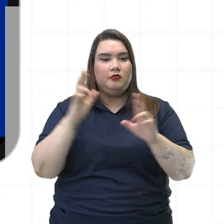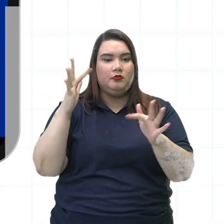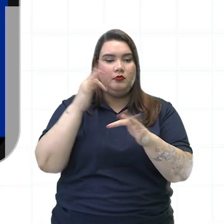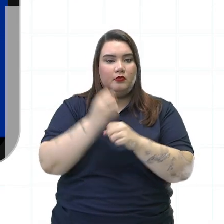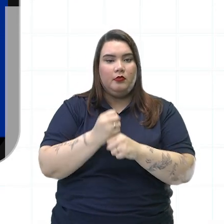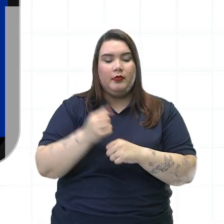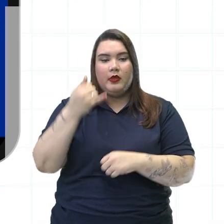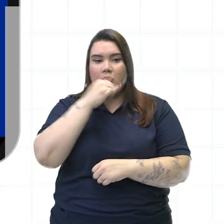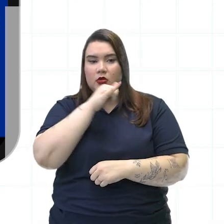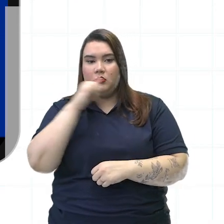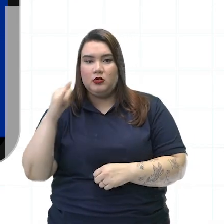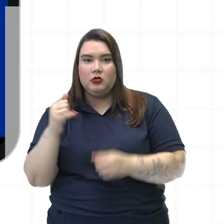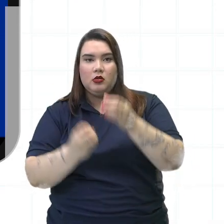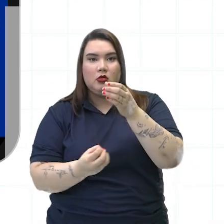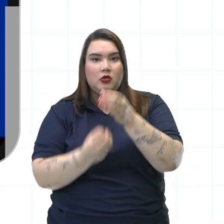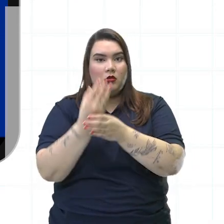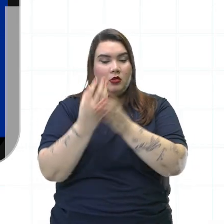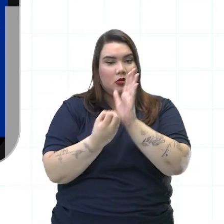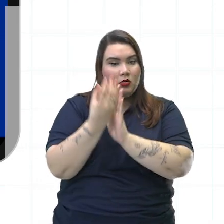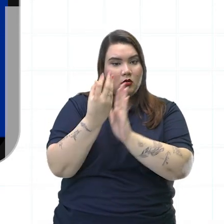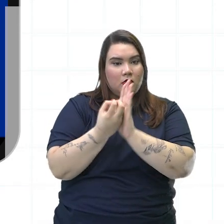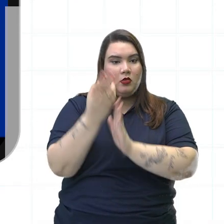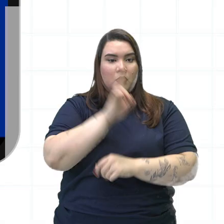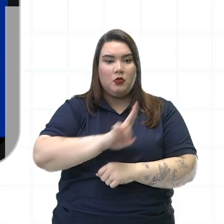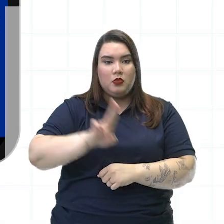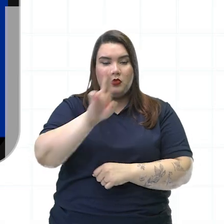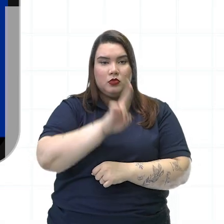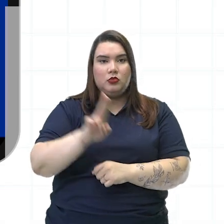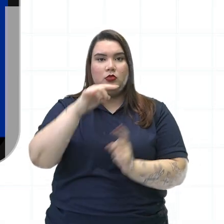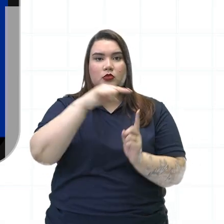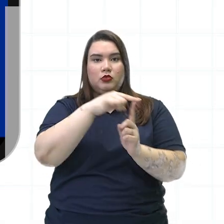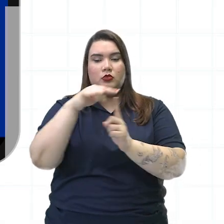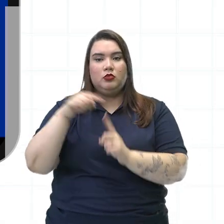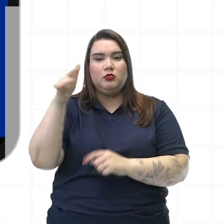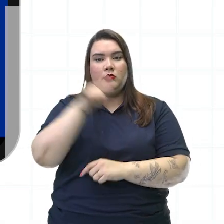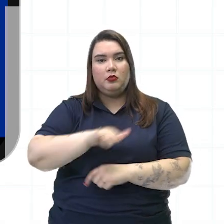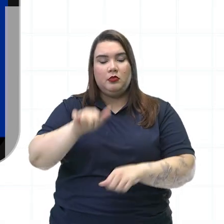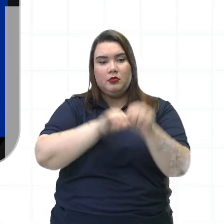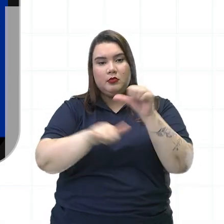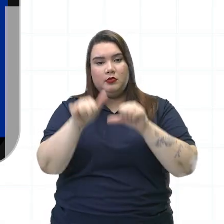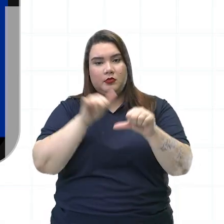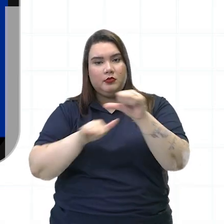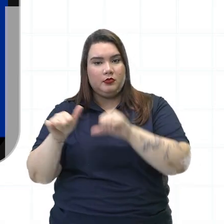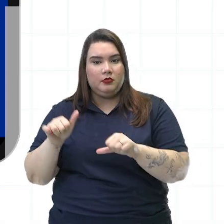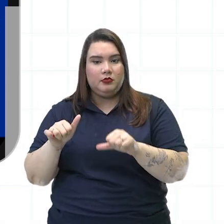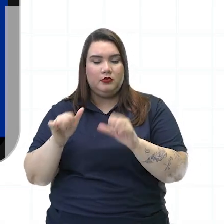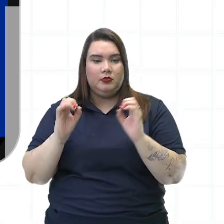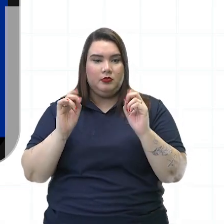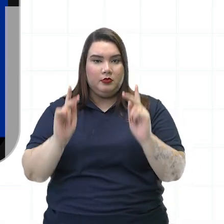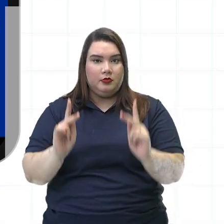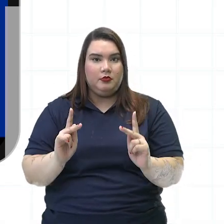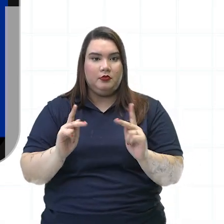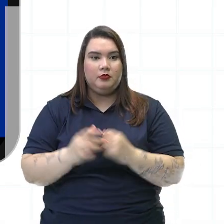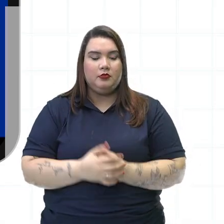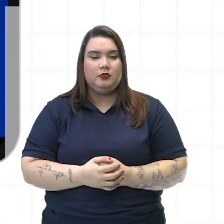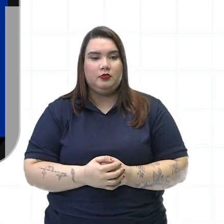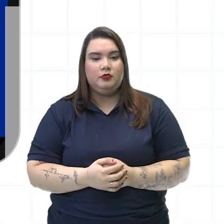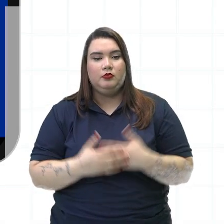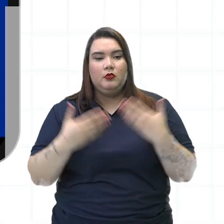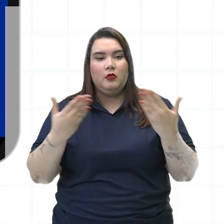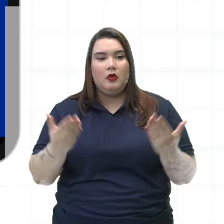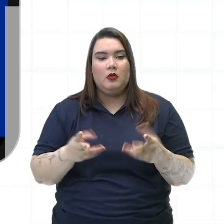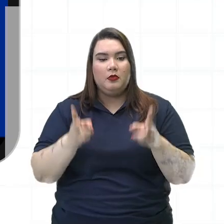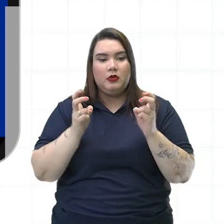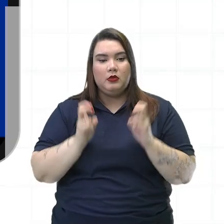a física é quando a energia, geração, consumo e fontes renováveis, pessoal.